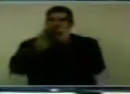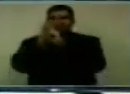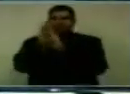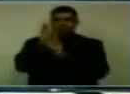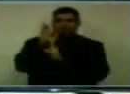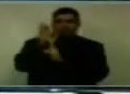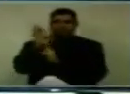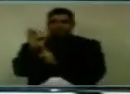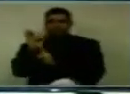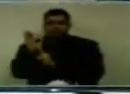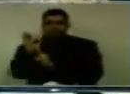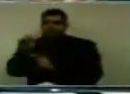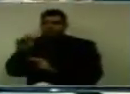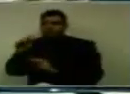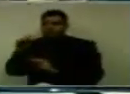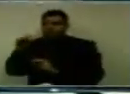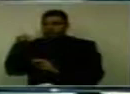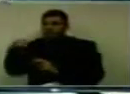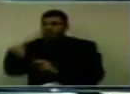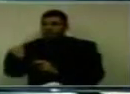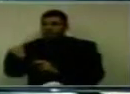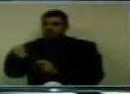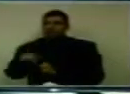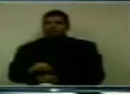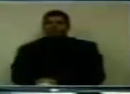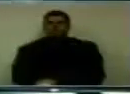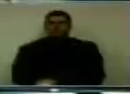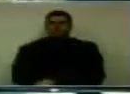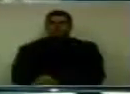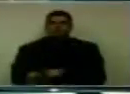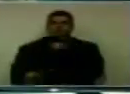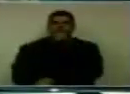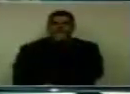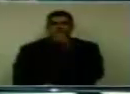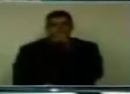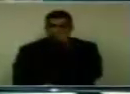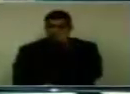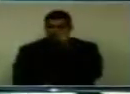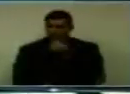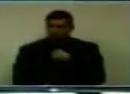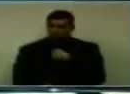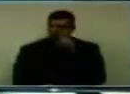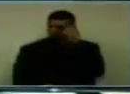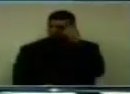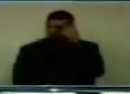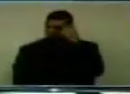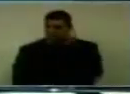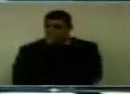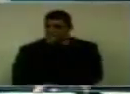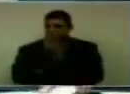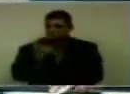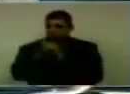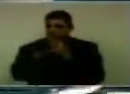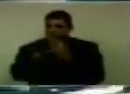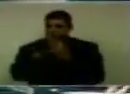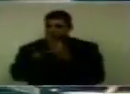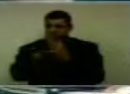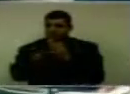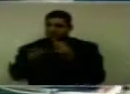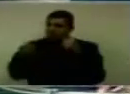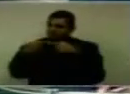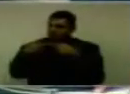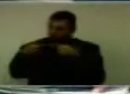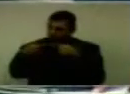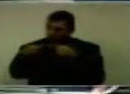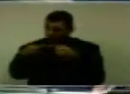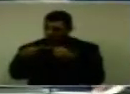relatório da Arsan, de atividades da Arsan. Portanto, eu penso, e nisso